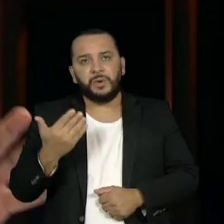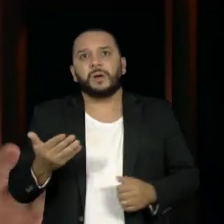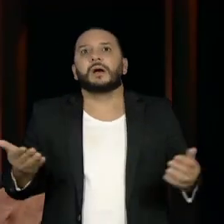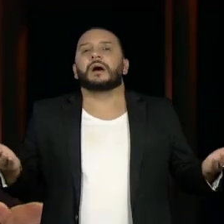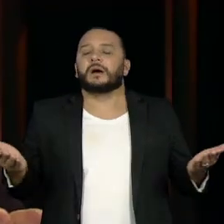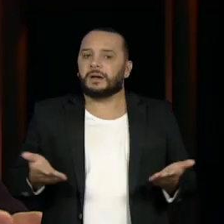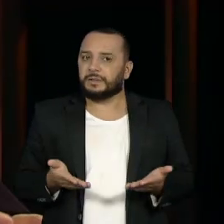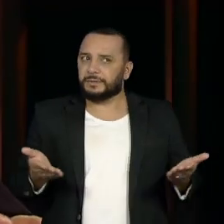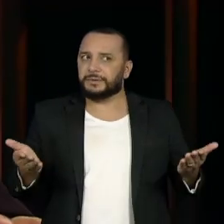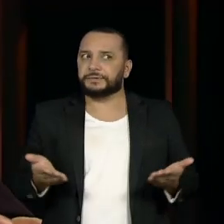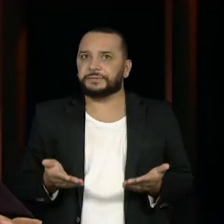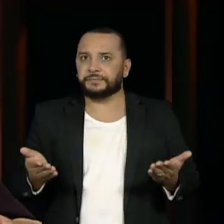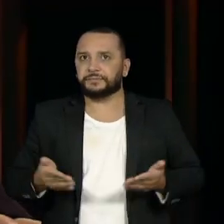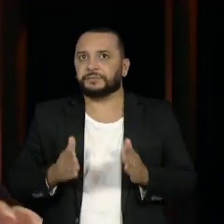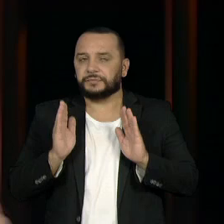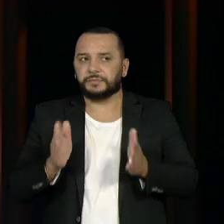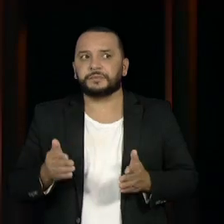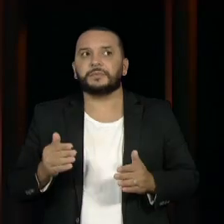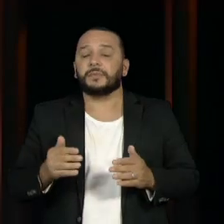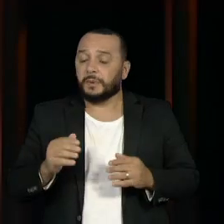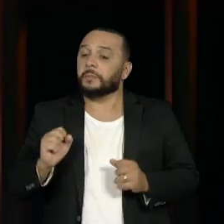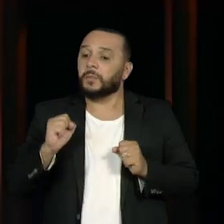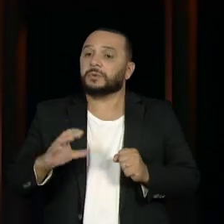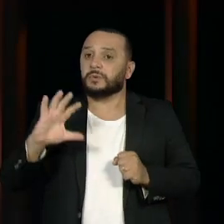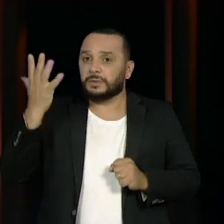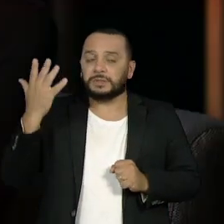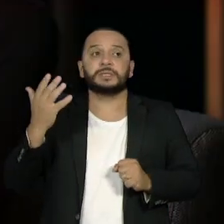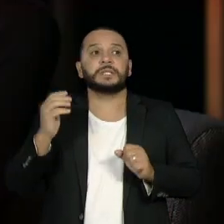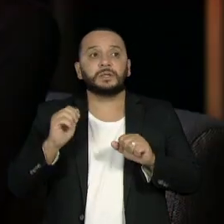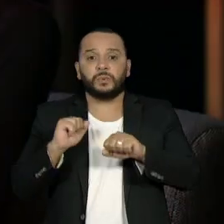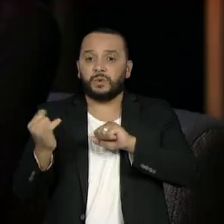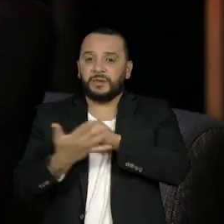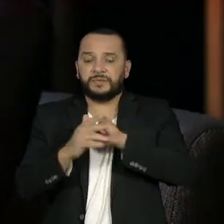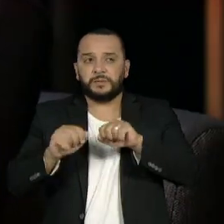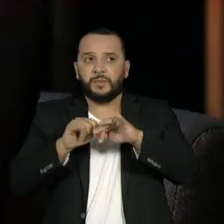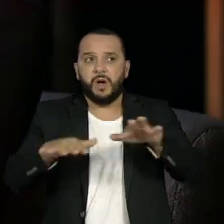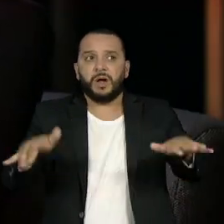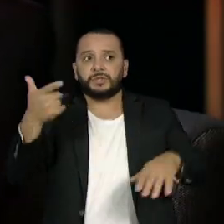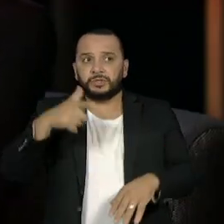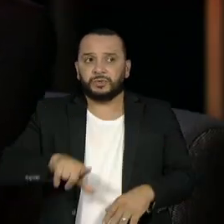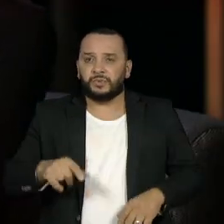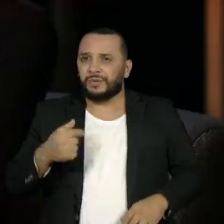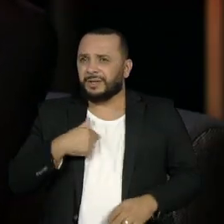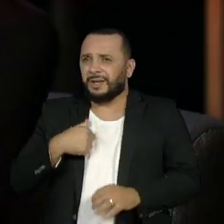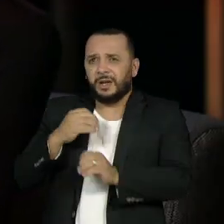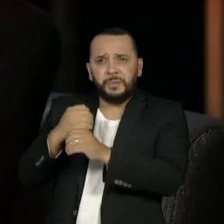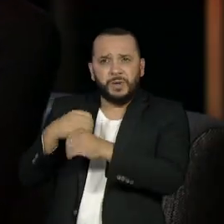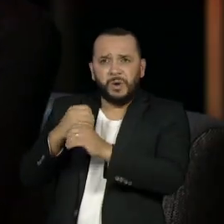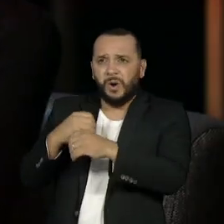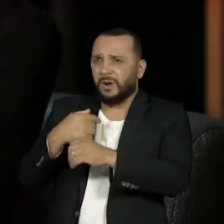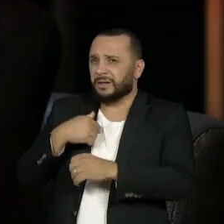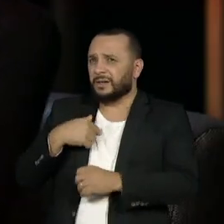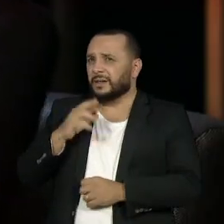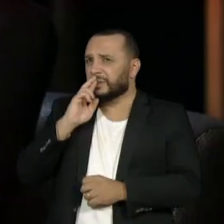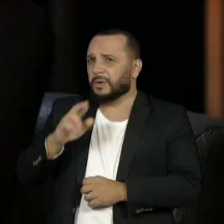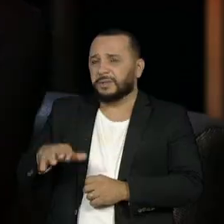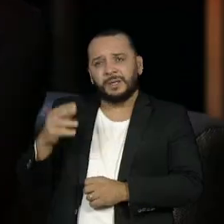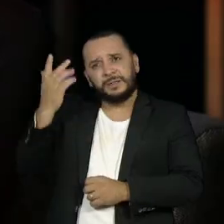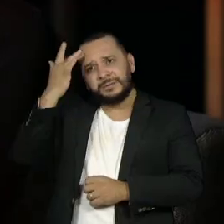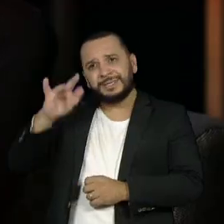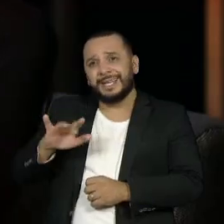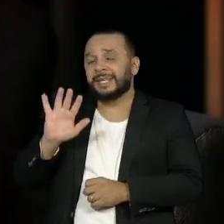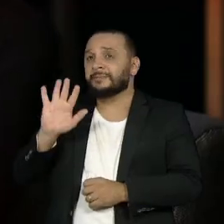tá pintando essa segunda onda o que que nos esperam eu não sou melhor é muito difícil dizer o que nos espera